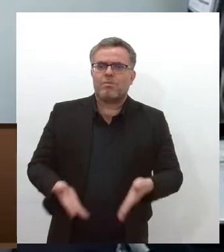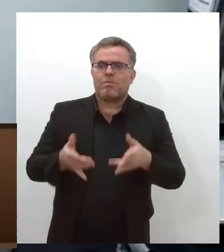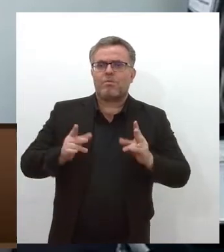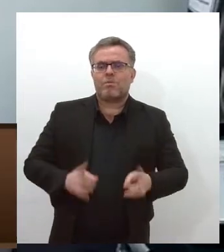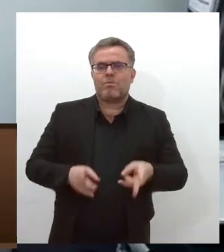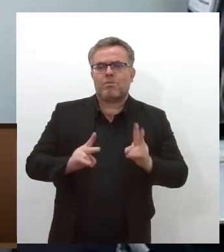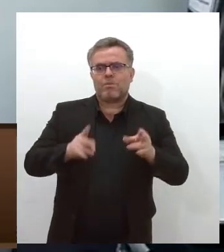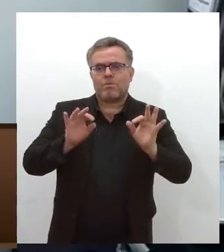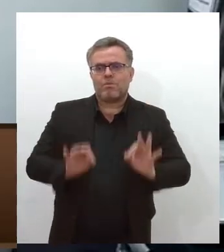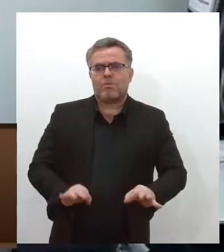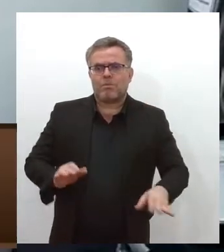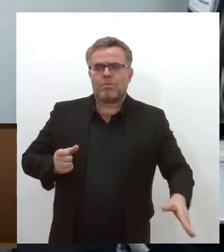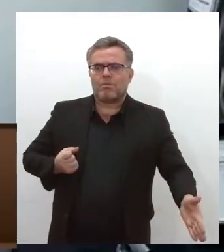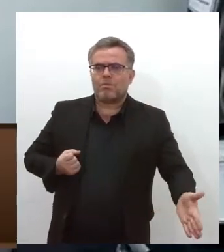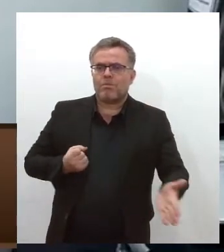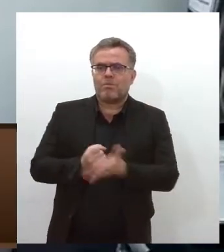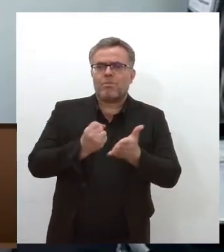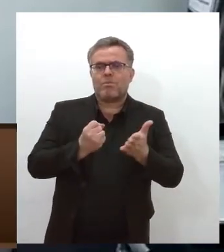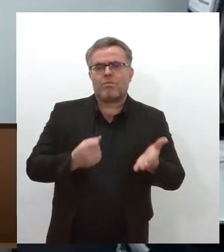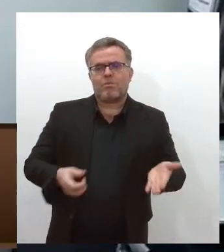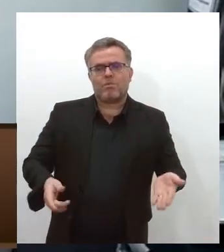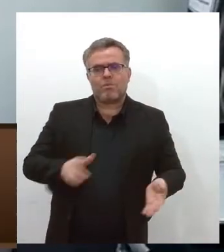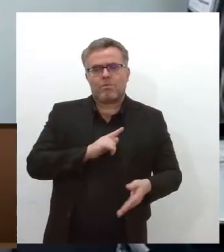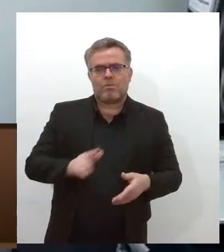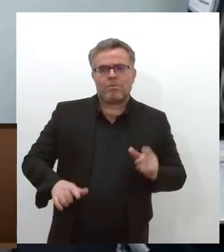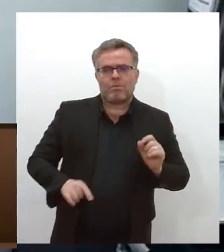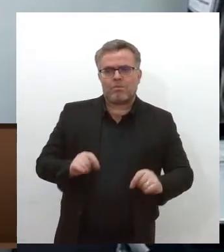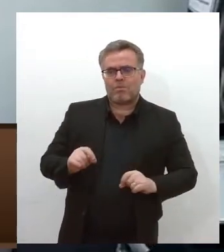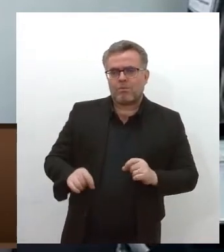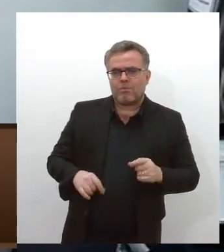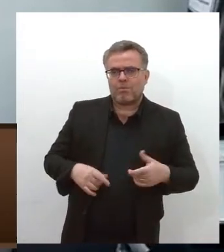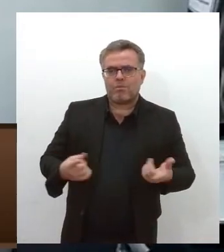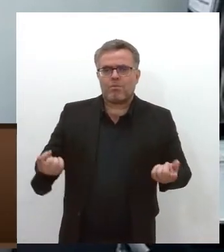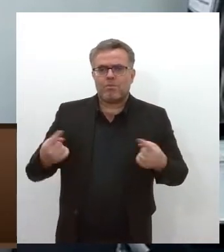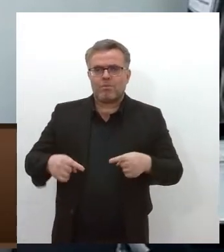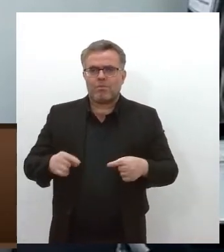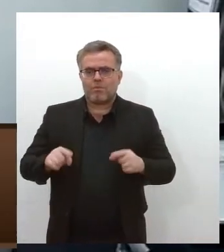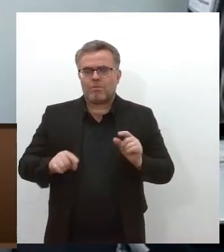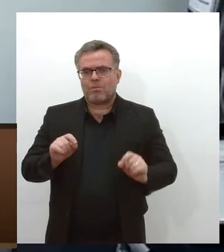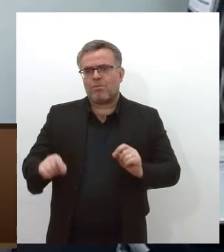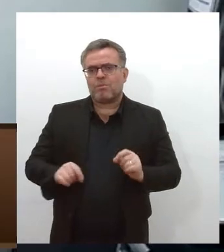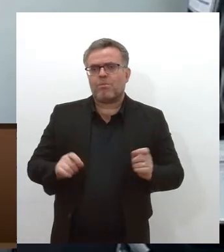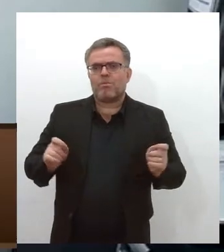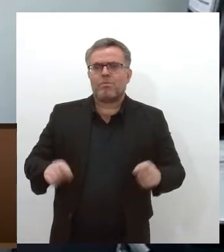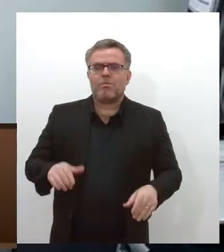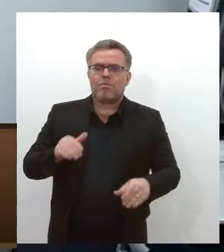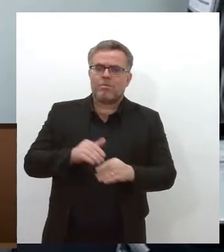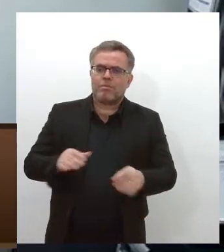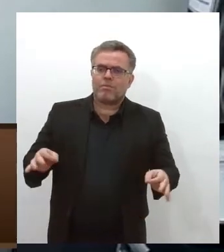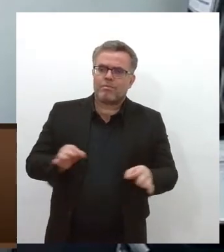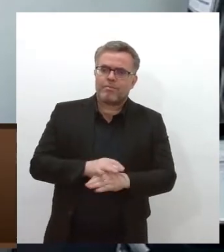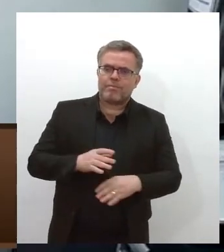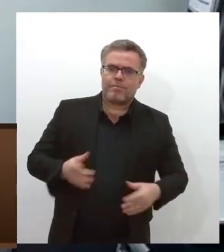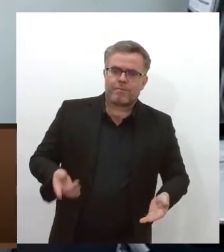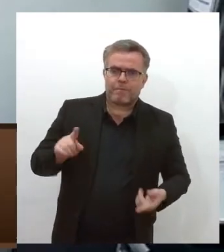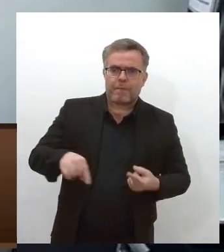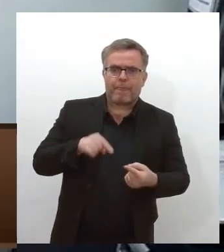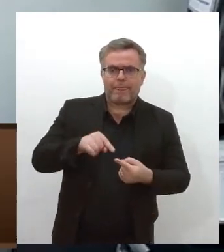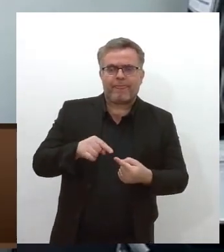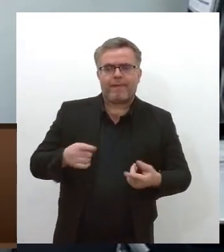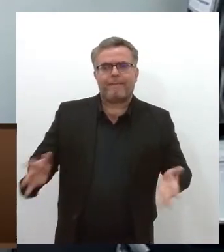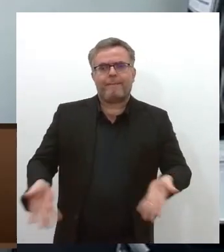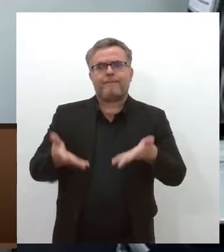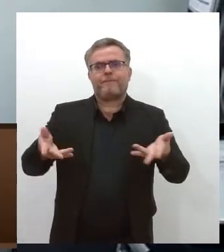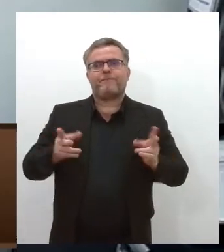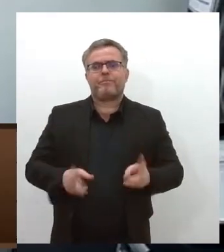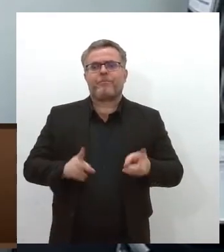de apoio a um governante ou de oposição a um governante. Na verdade, o voto útil é aquele que objetiva algo, que tem um